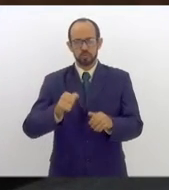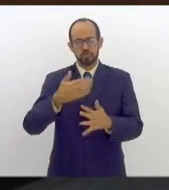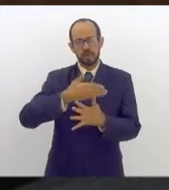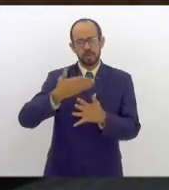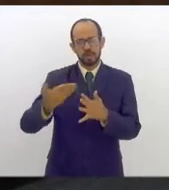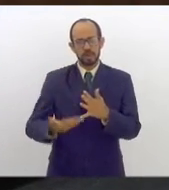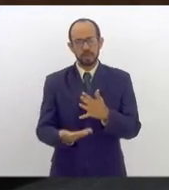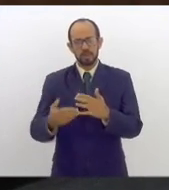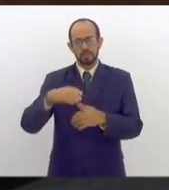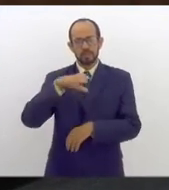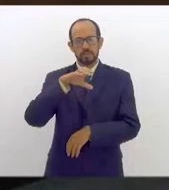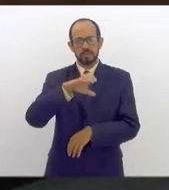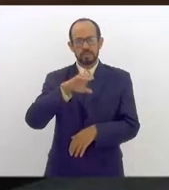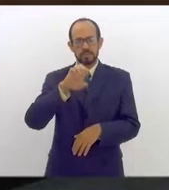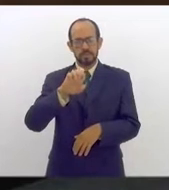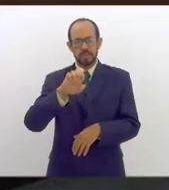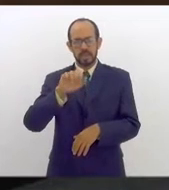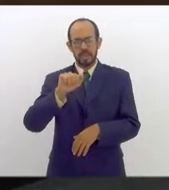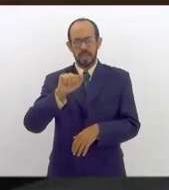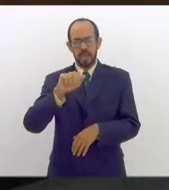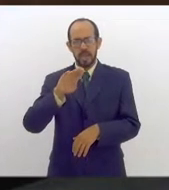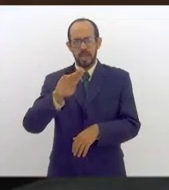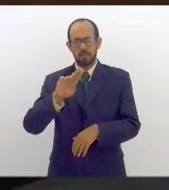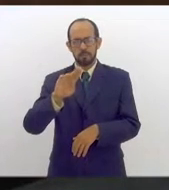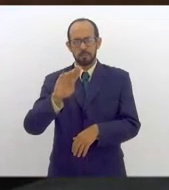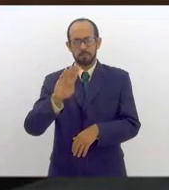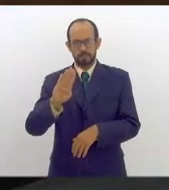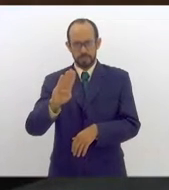CEAB. Parecer da CCJ,